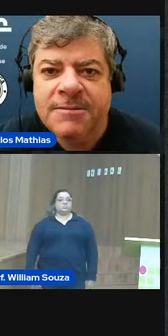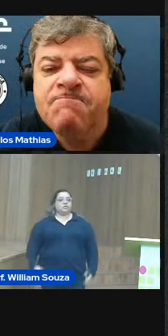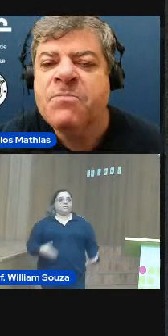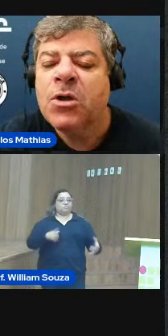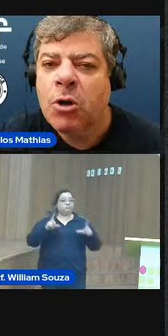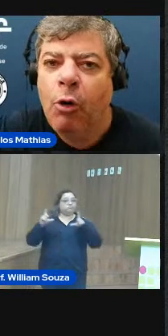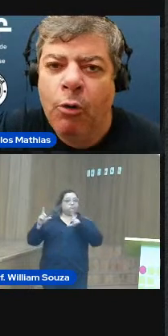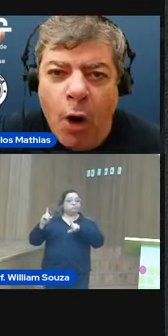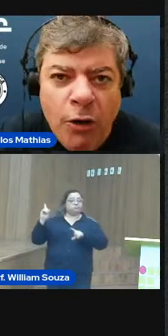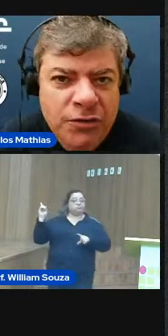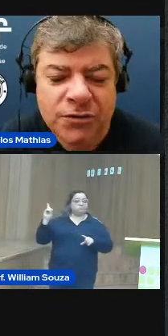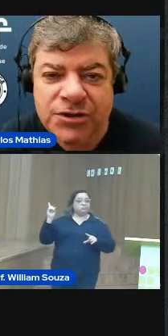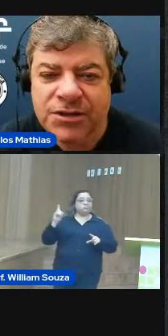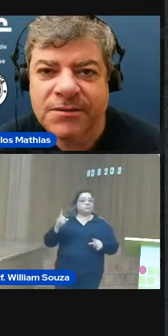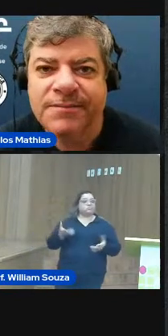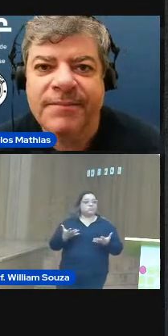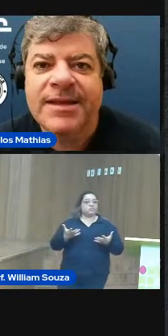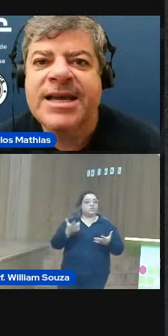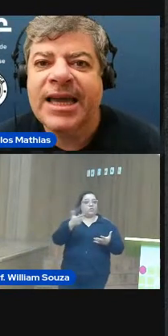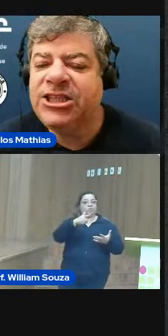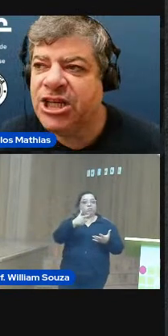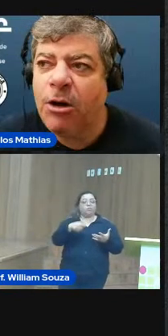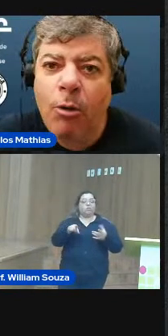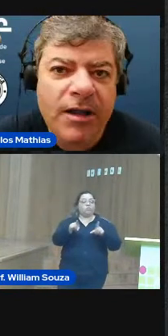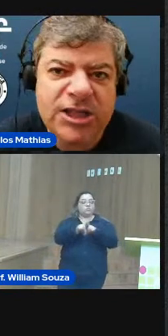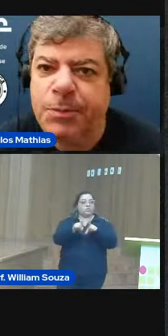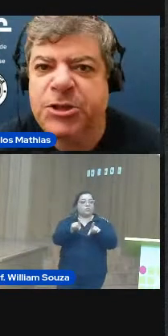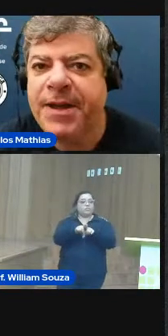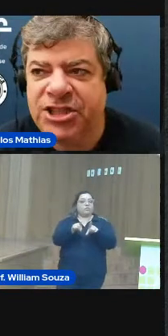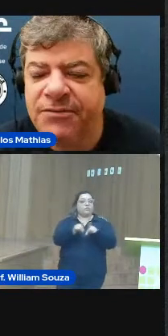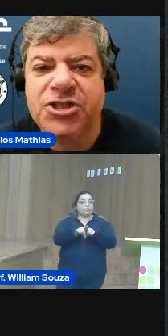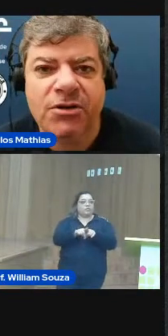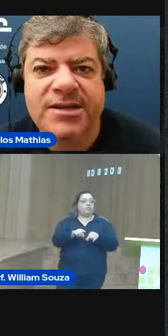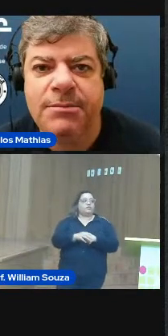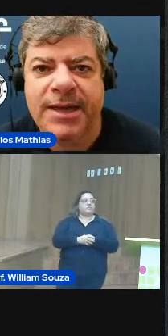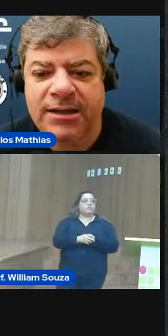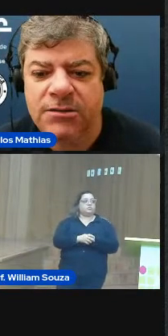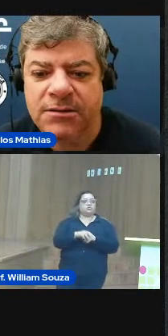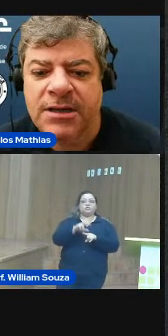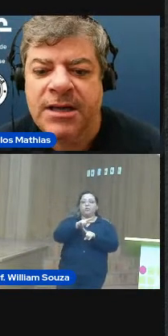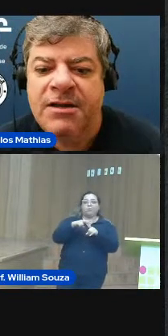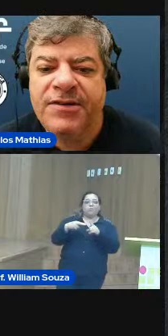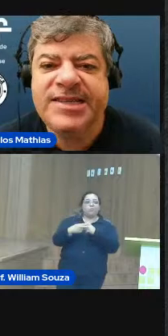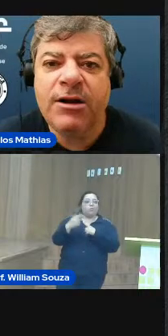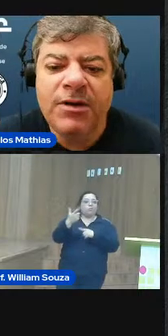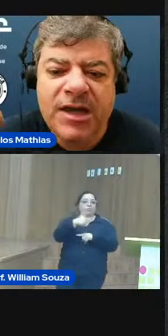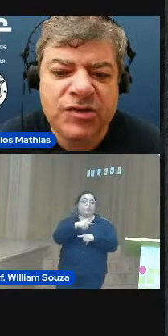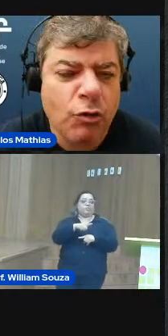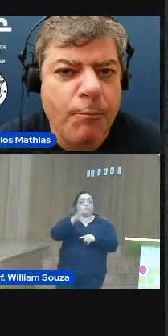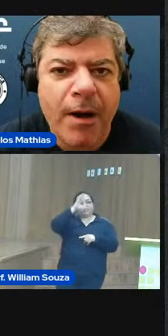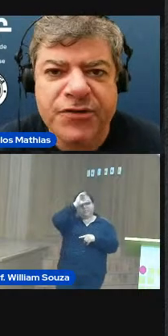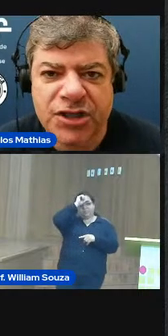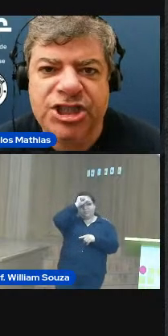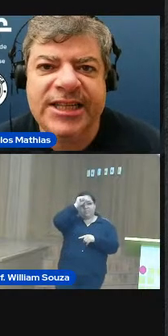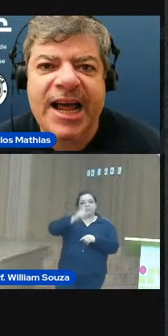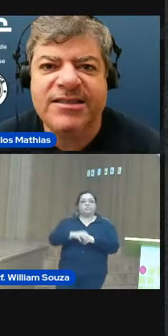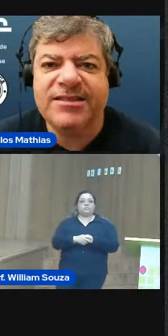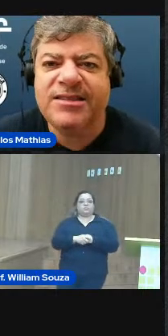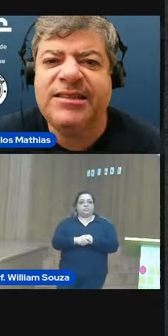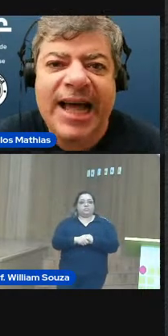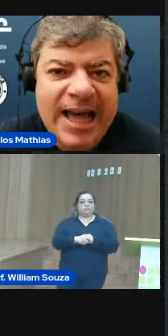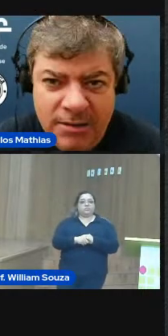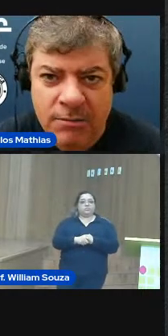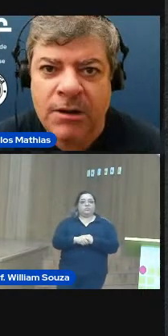tela com outros que tinham outras perspectivas de conhecimento. Fizeram isso com povos